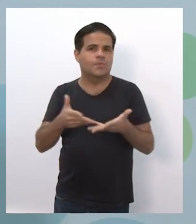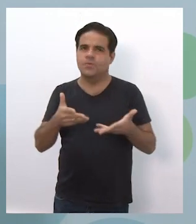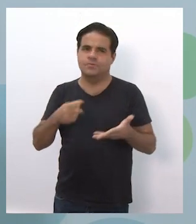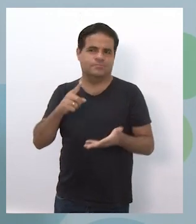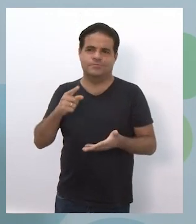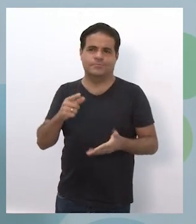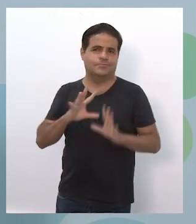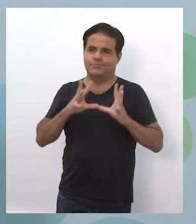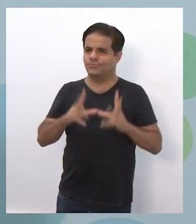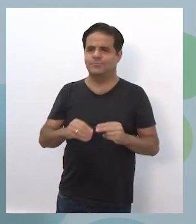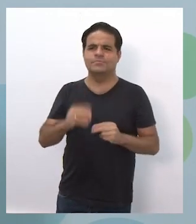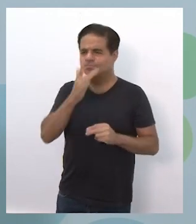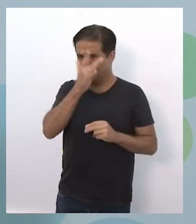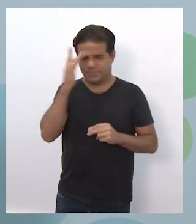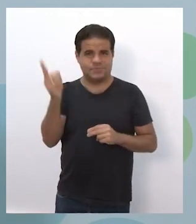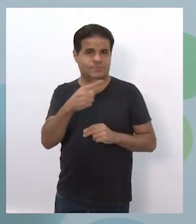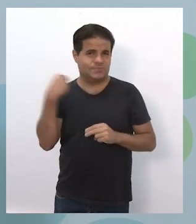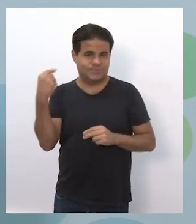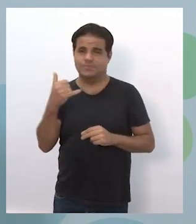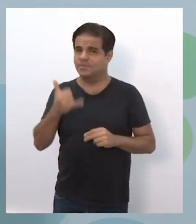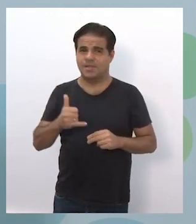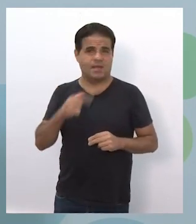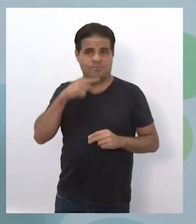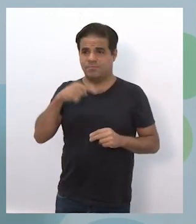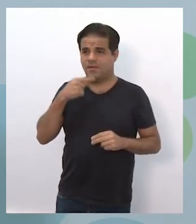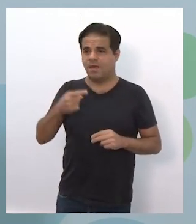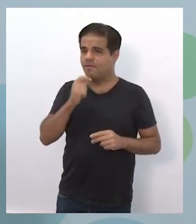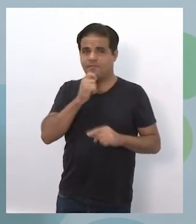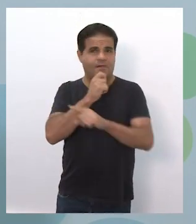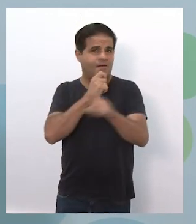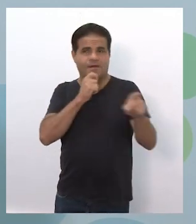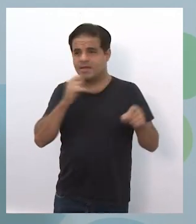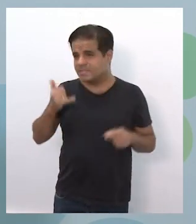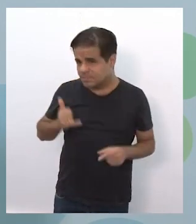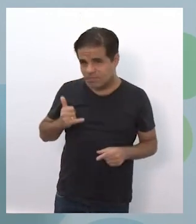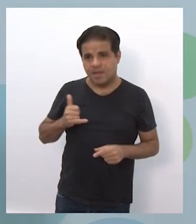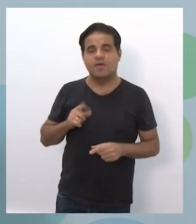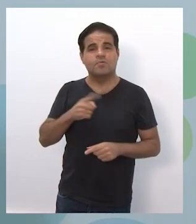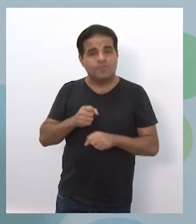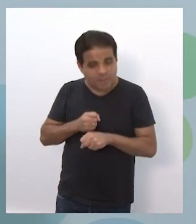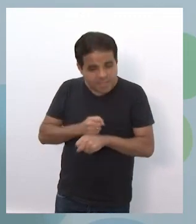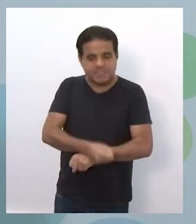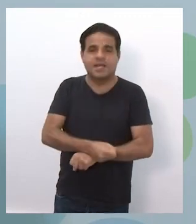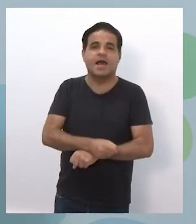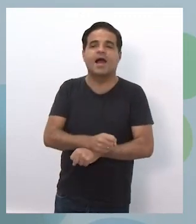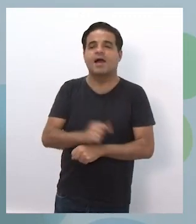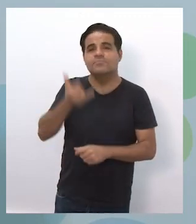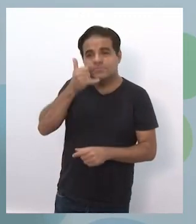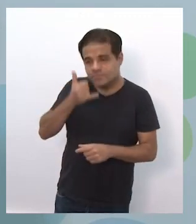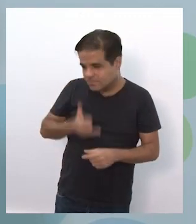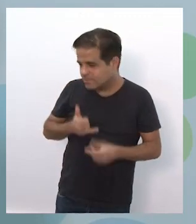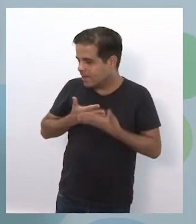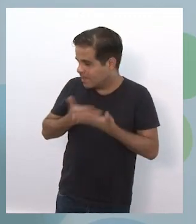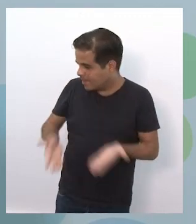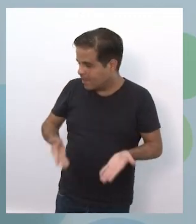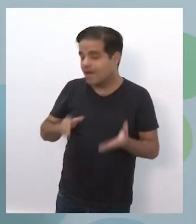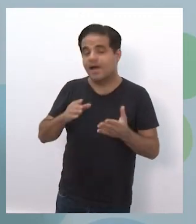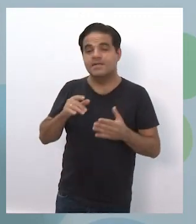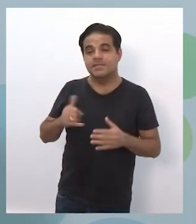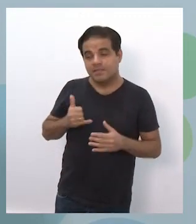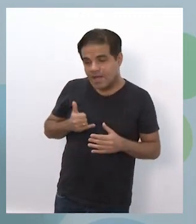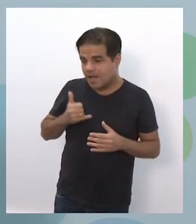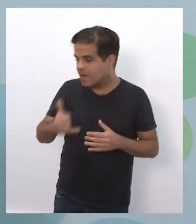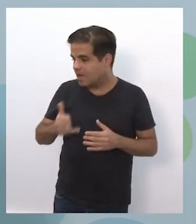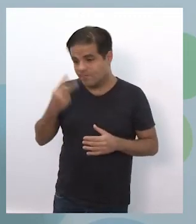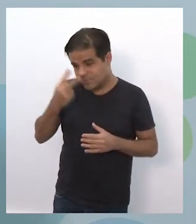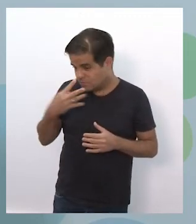né? Como você falou, depois da pandemia, assim, ficamos muito escravos desses aparelhos, dos smartphones, né? Então, você está ligado